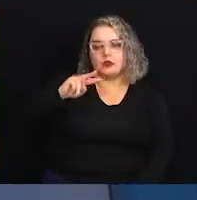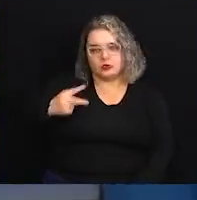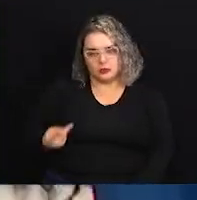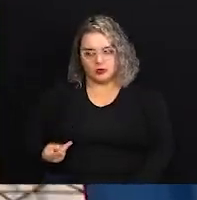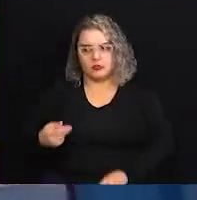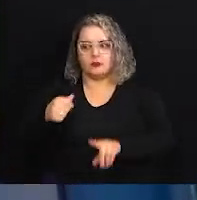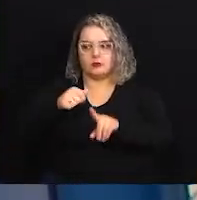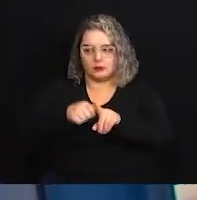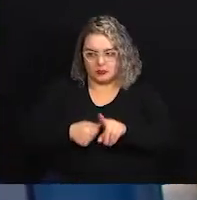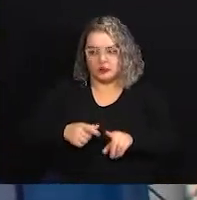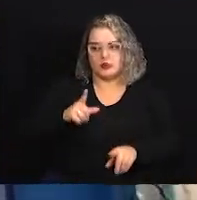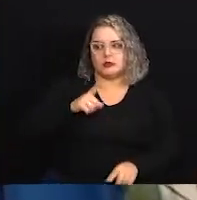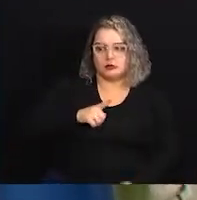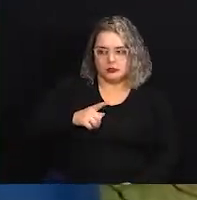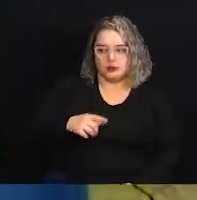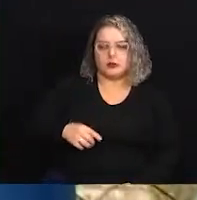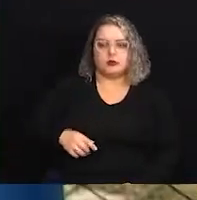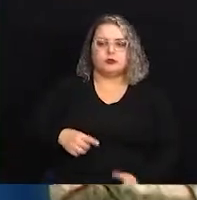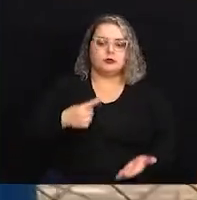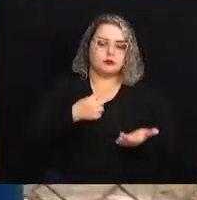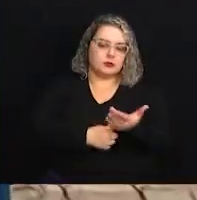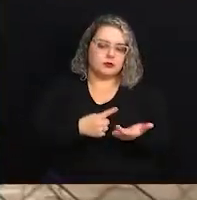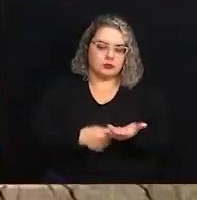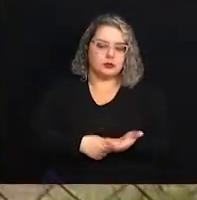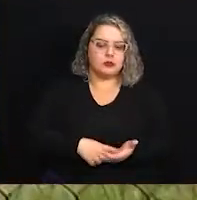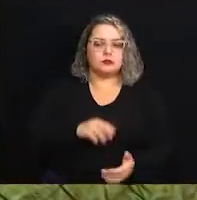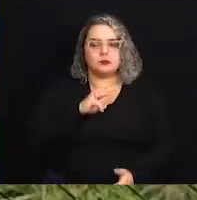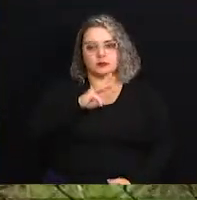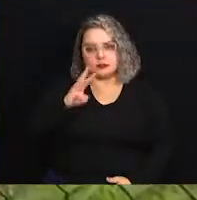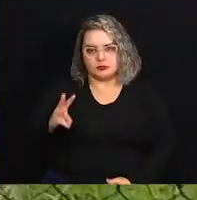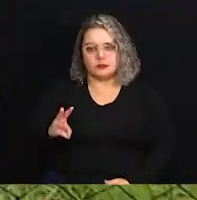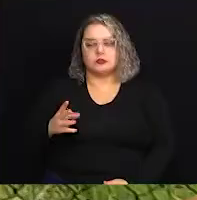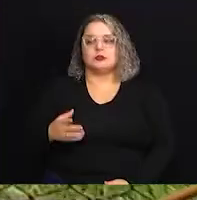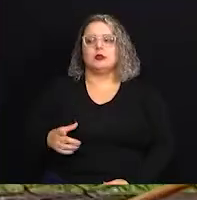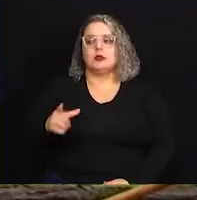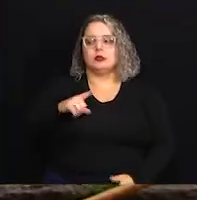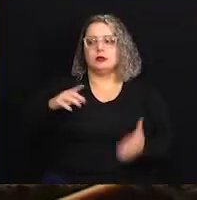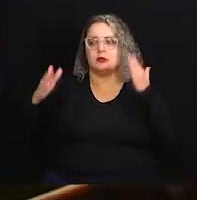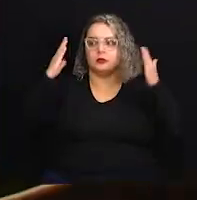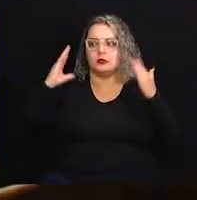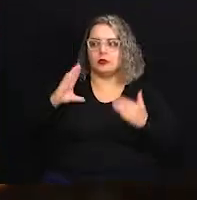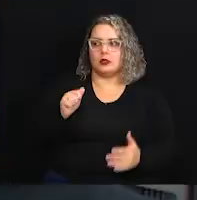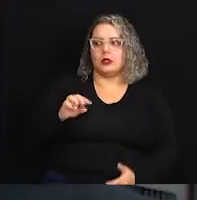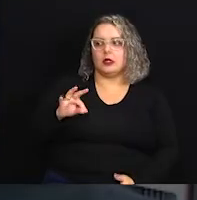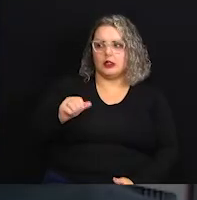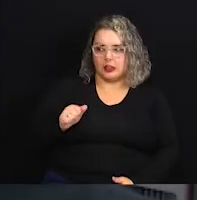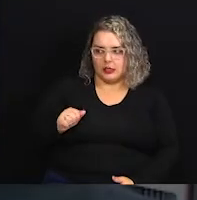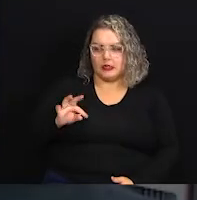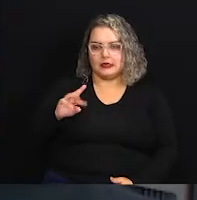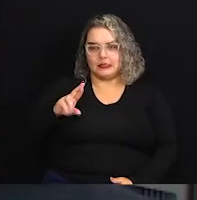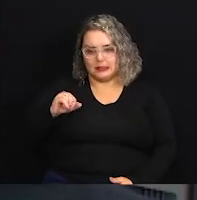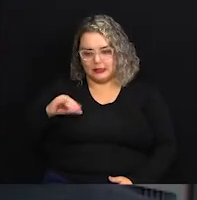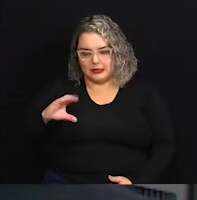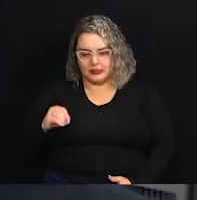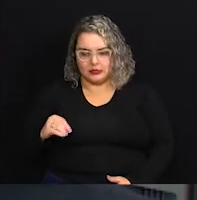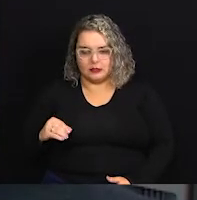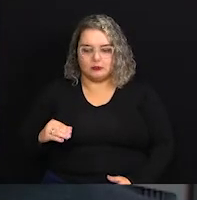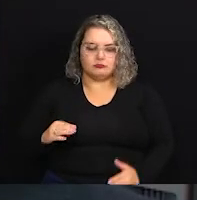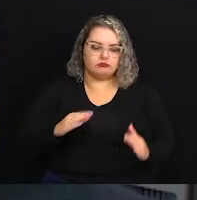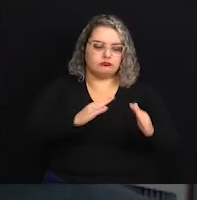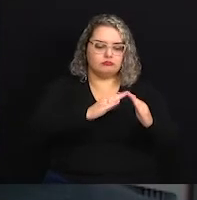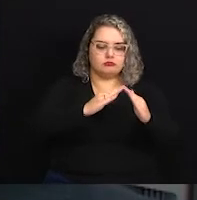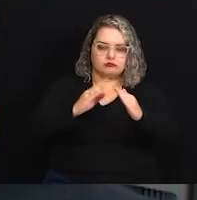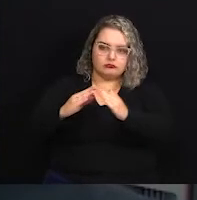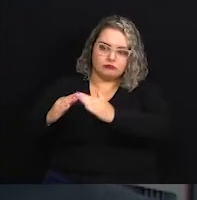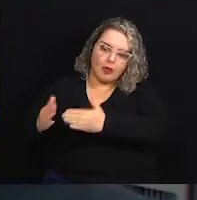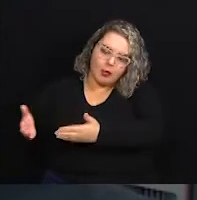por mês, tem as datas que está agendada no site da Prefeitura. Passa o caminhão aqui do Catatreco, então nós deixamos aqui na porta das